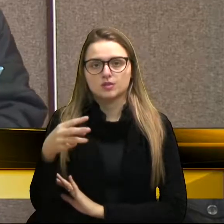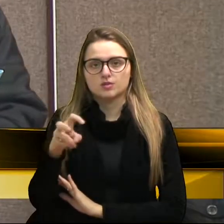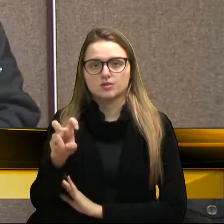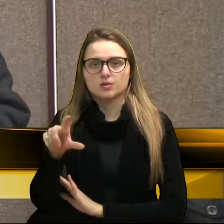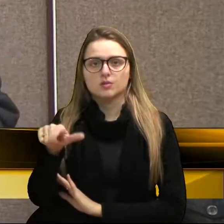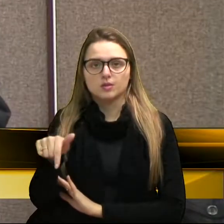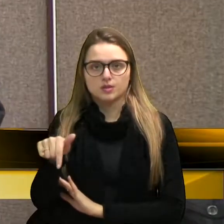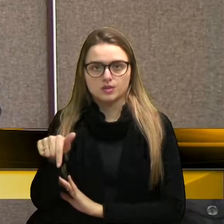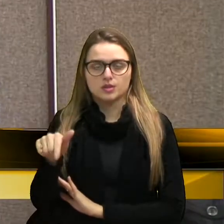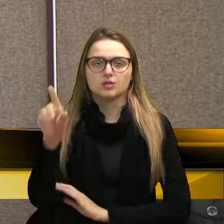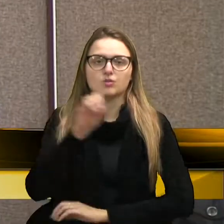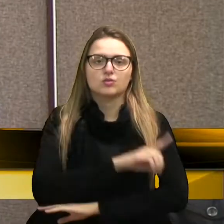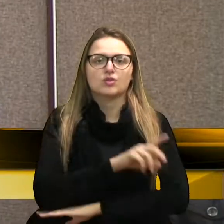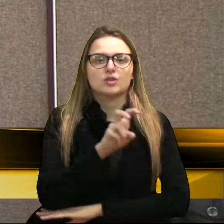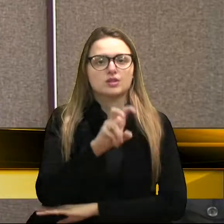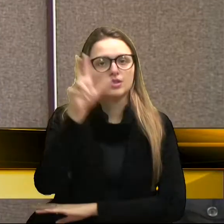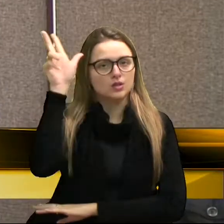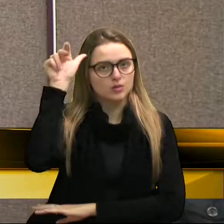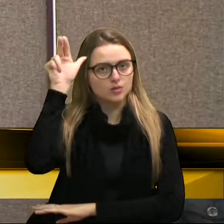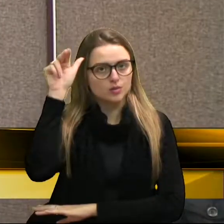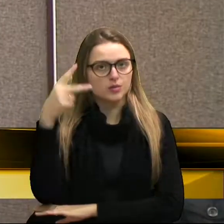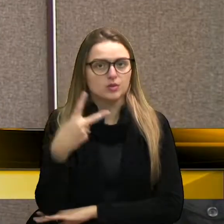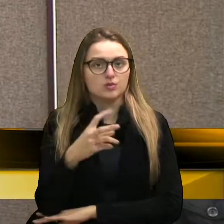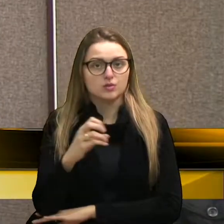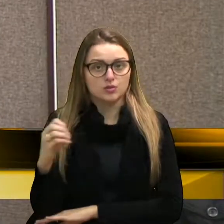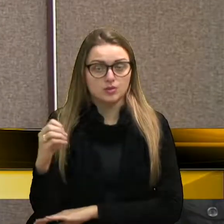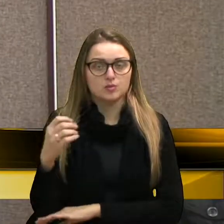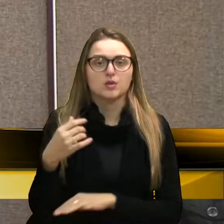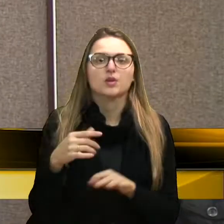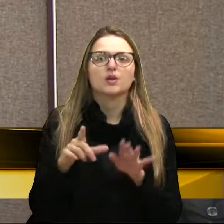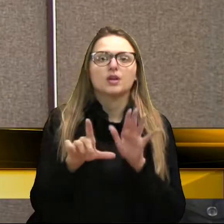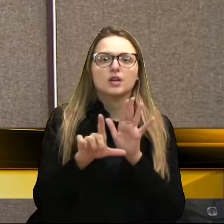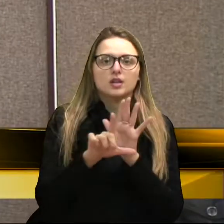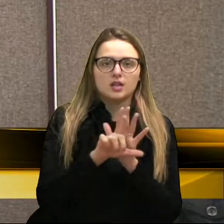5.357, de 5 de abril de 2000, e a Lei número